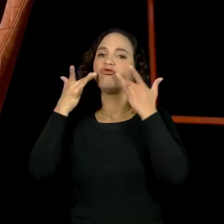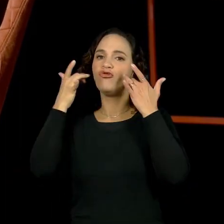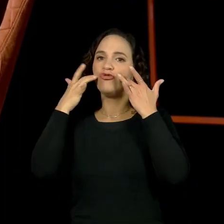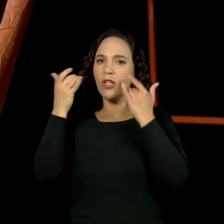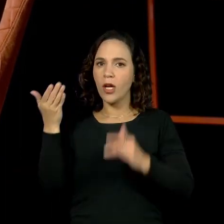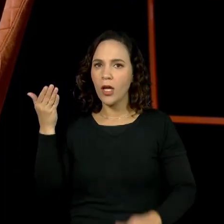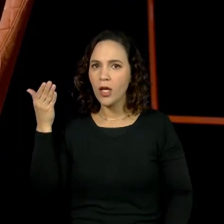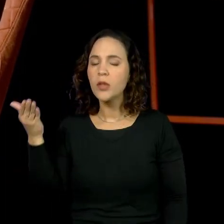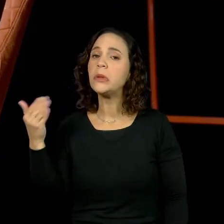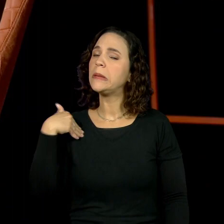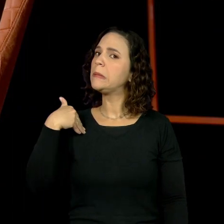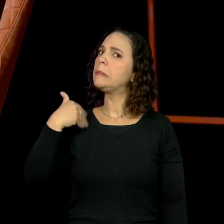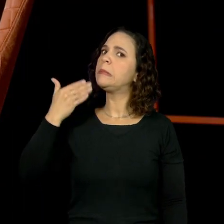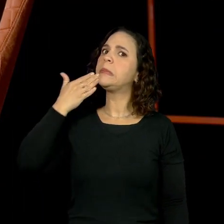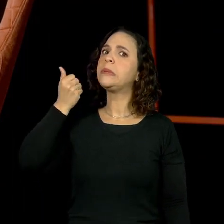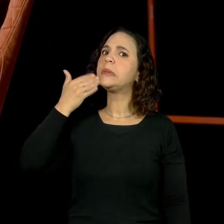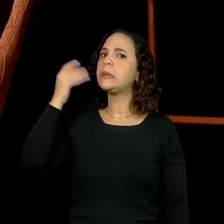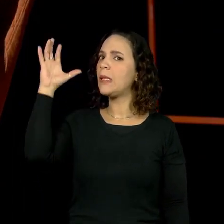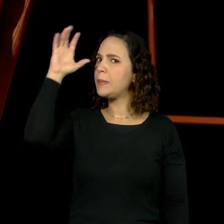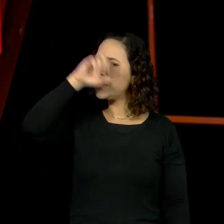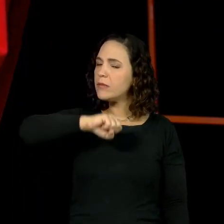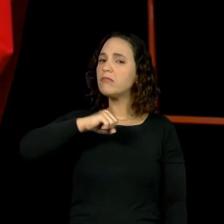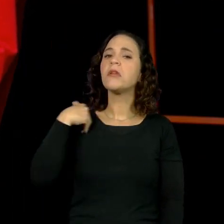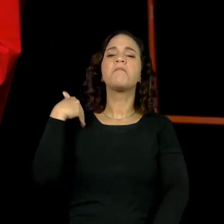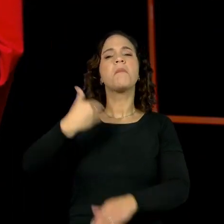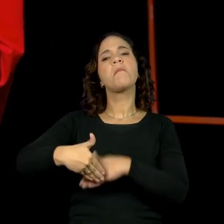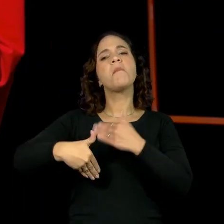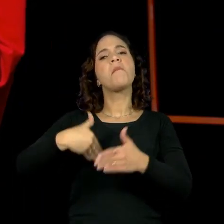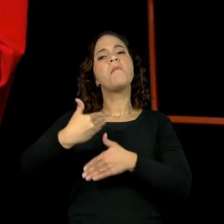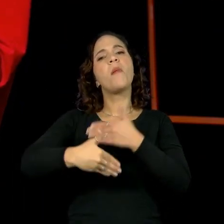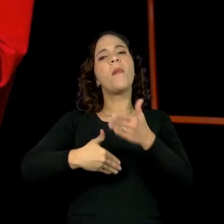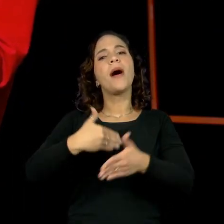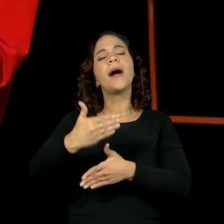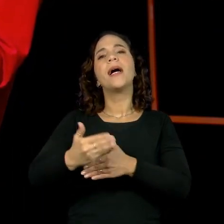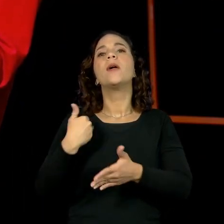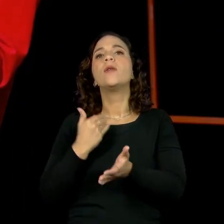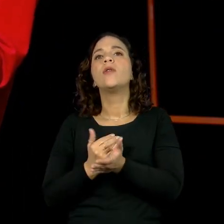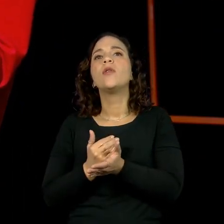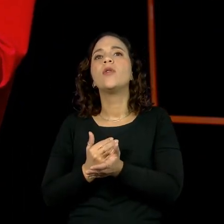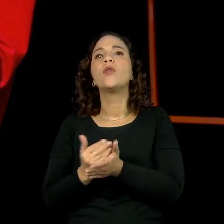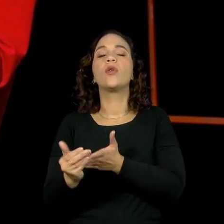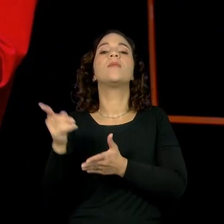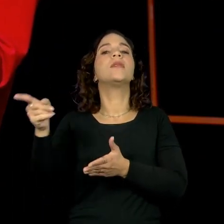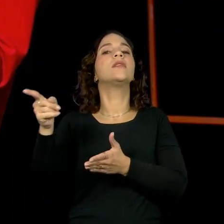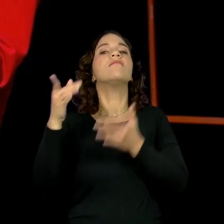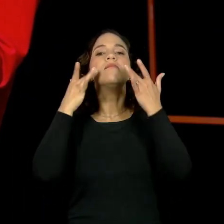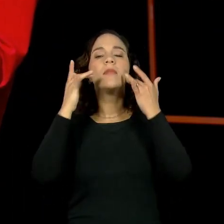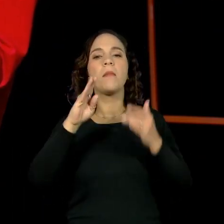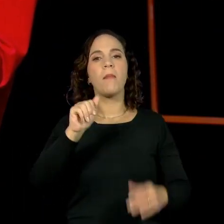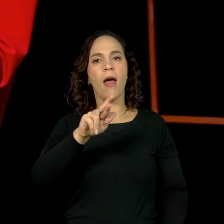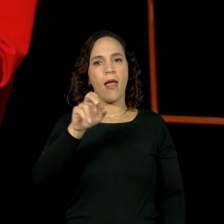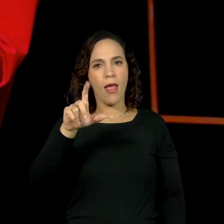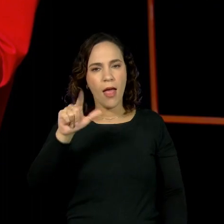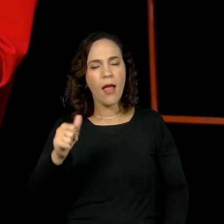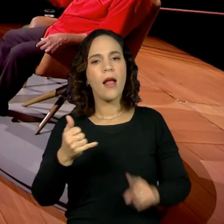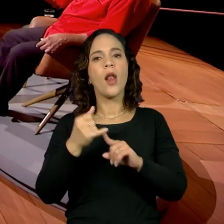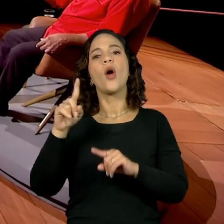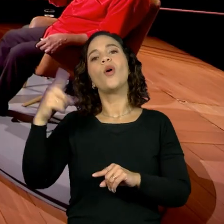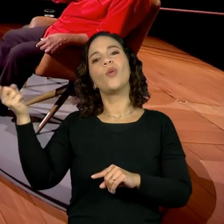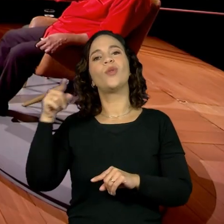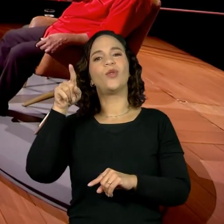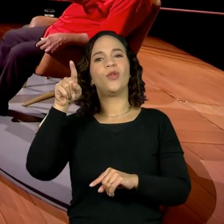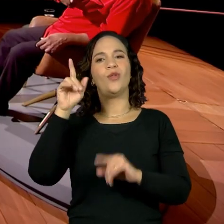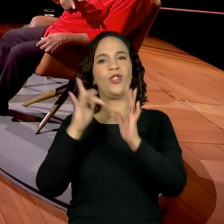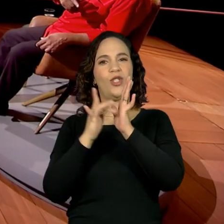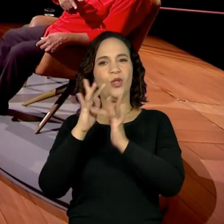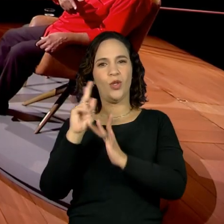de grande aprendizado. Com o tempo, aí passei a ser... fizemos o Barrela, depois Jesus Homem, no Teatro Taíbe,